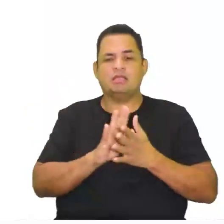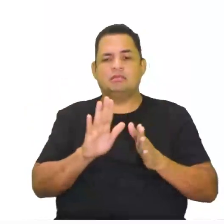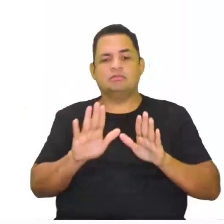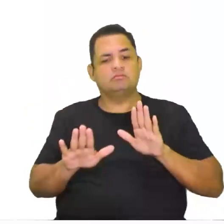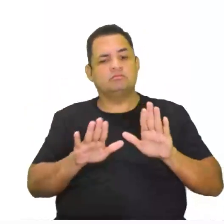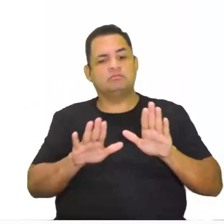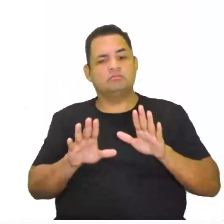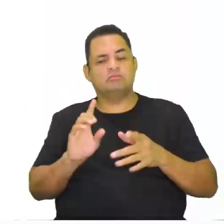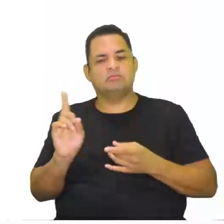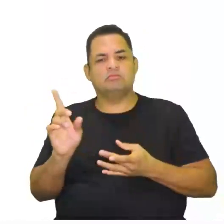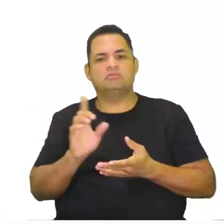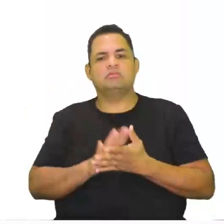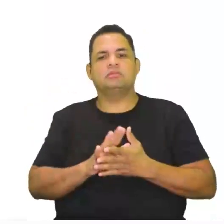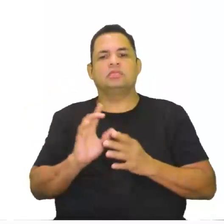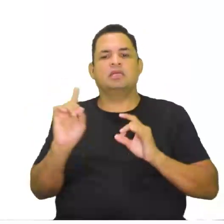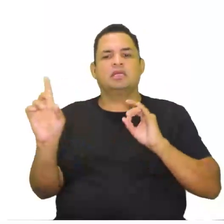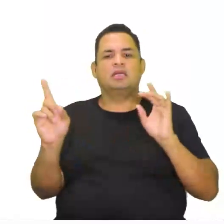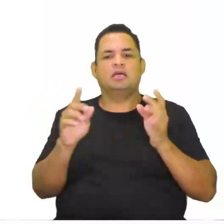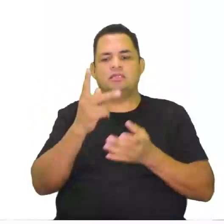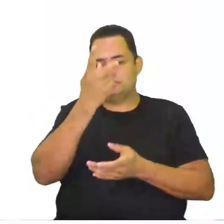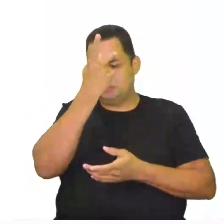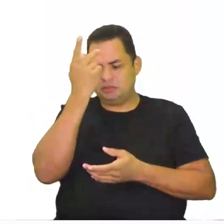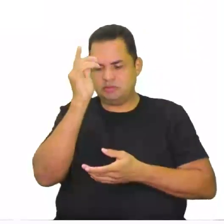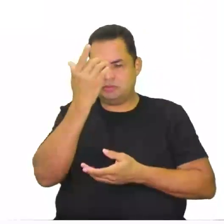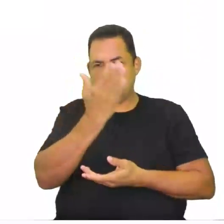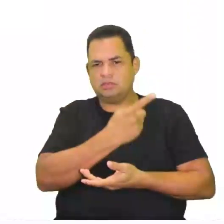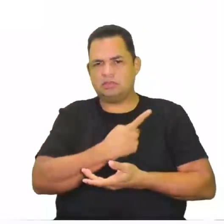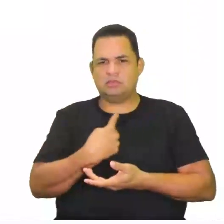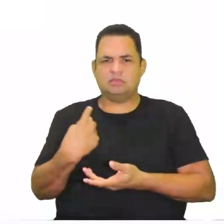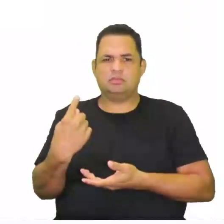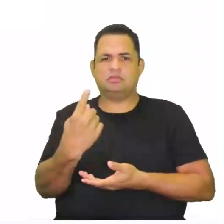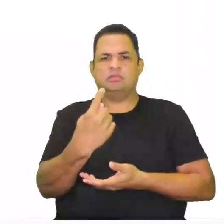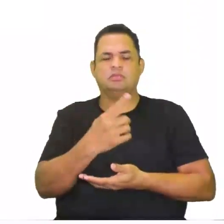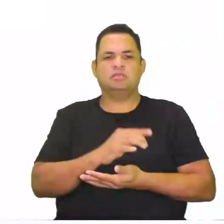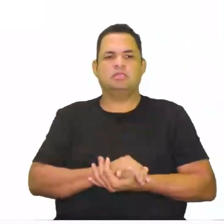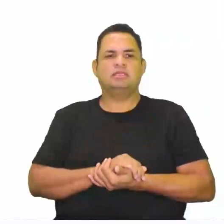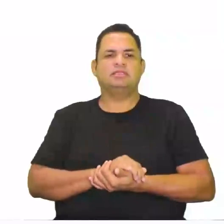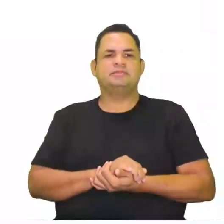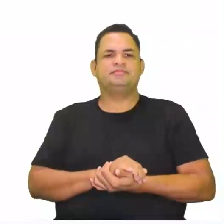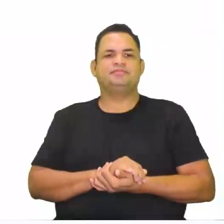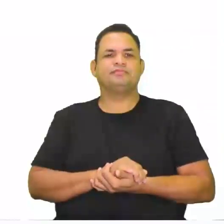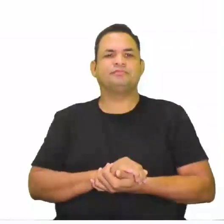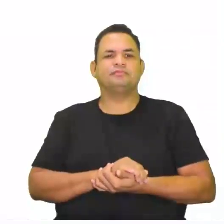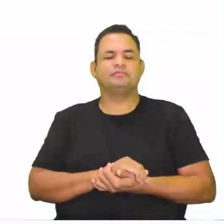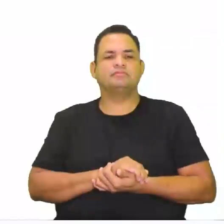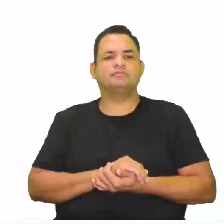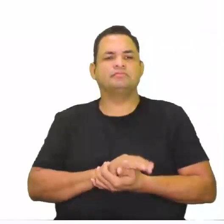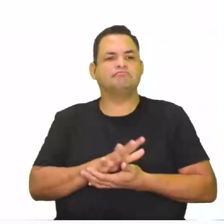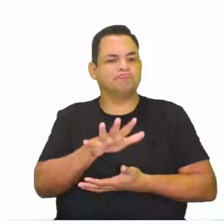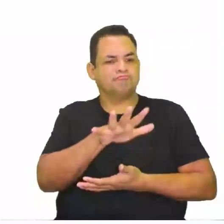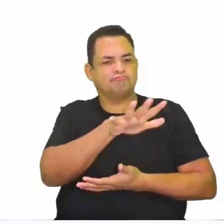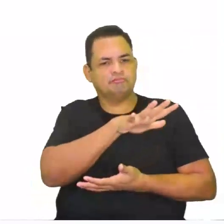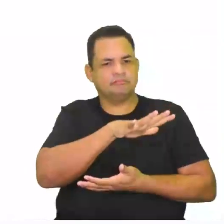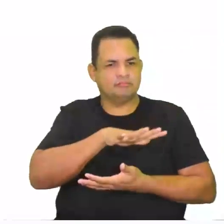quem está na ponta, depende de cada um de nós. Aqui a gente tem um cenário